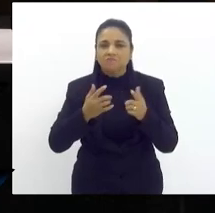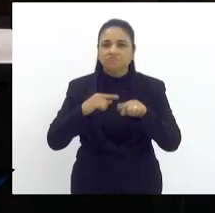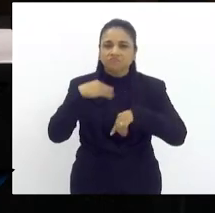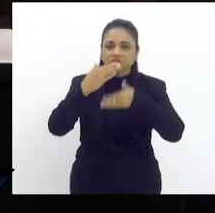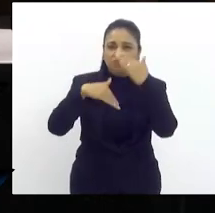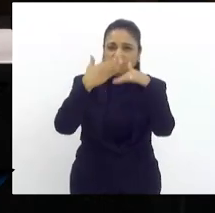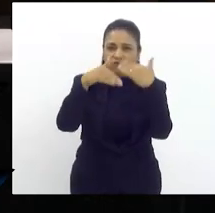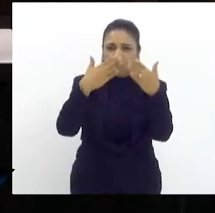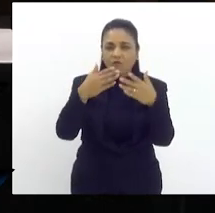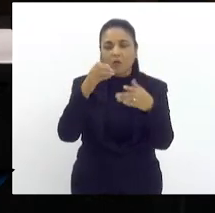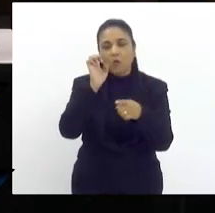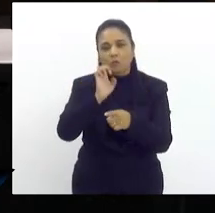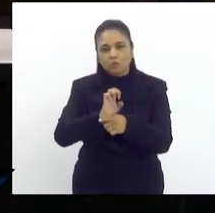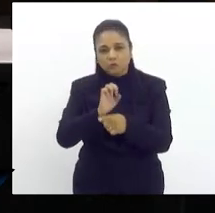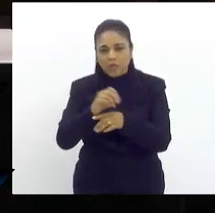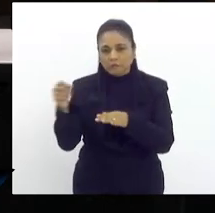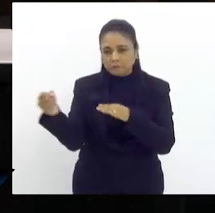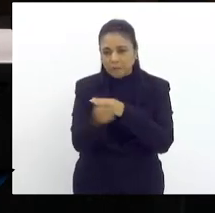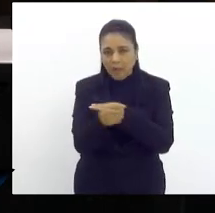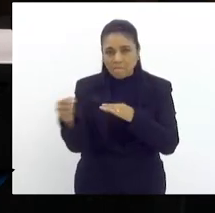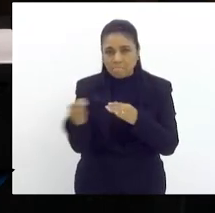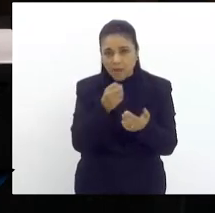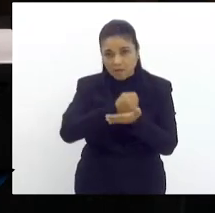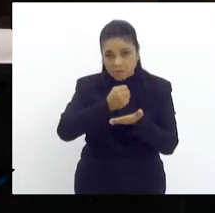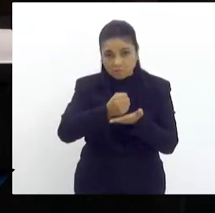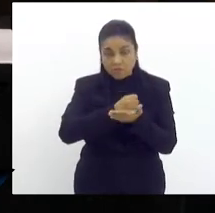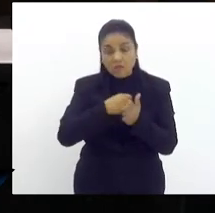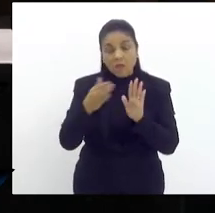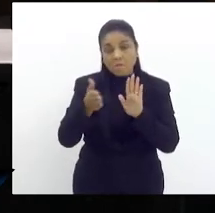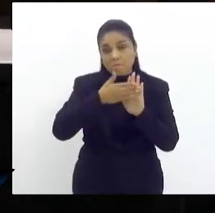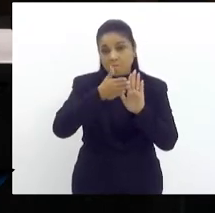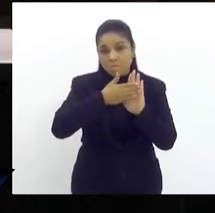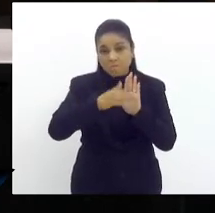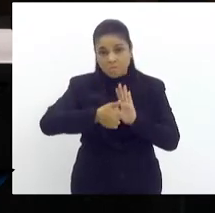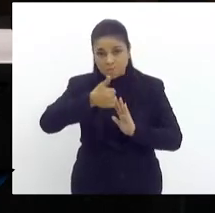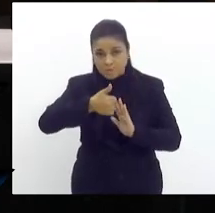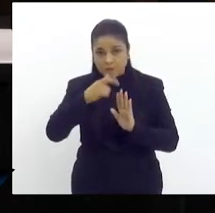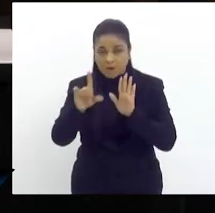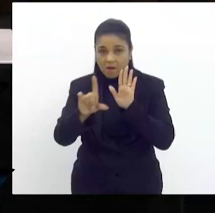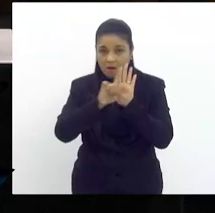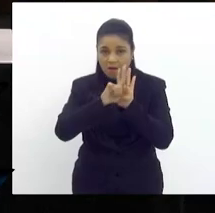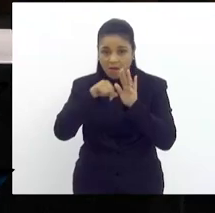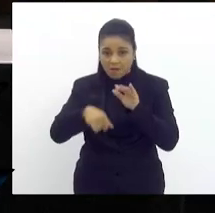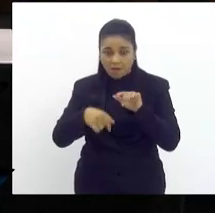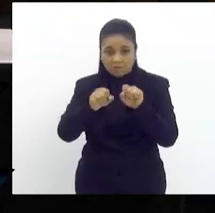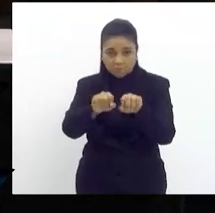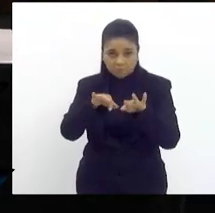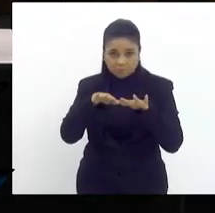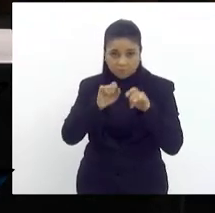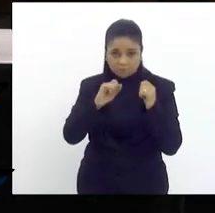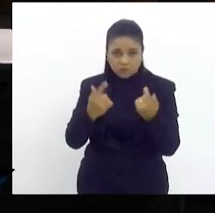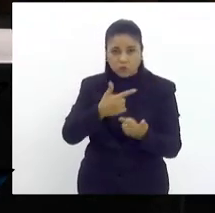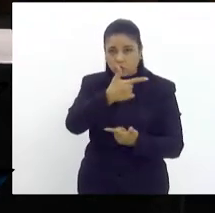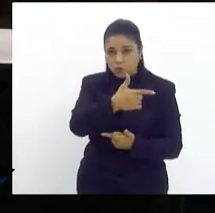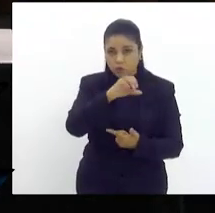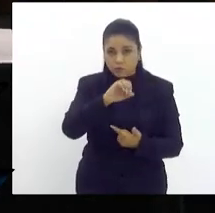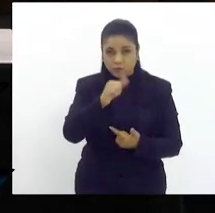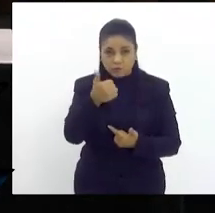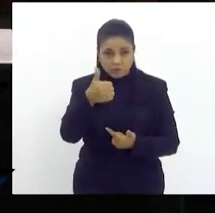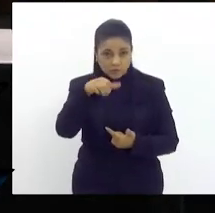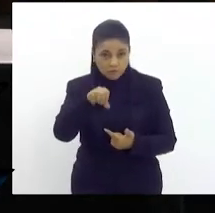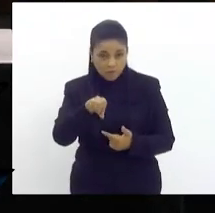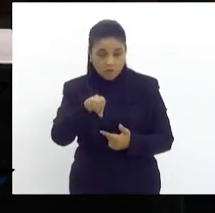e que querem gerar emprego e uma das primeiras propostas de lei que eu trouxe para Assembleia Legislativa no ano de 2019